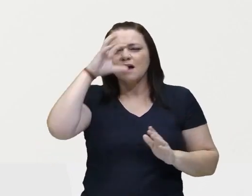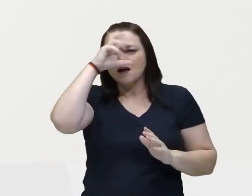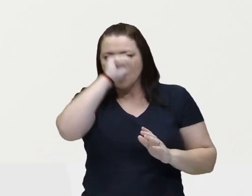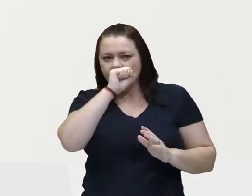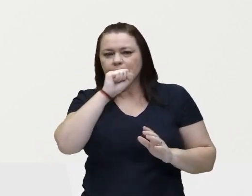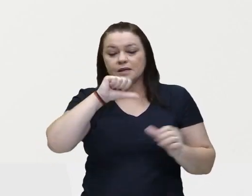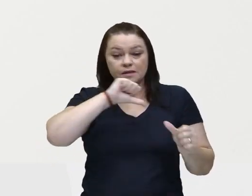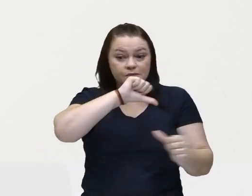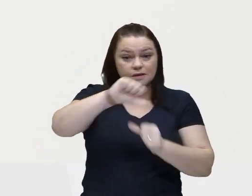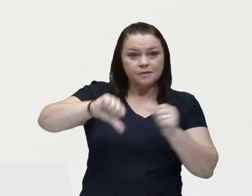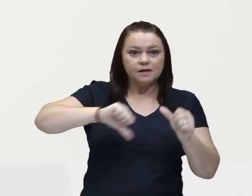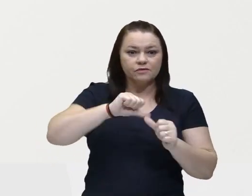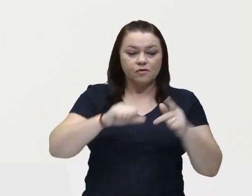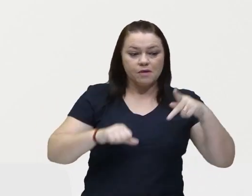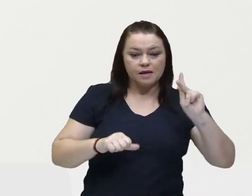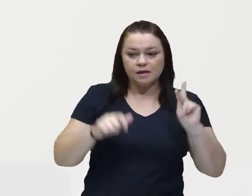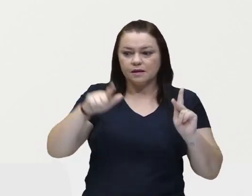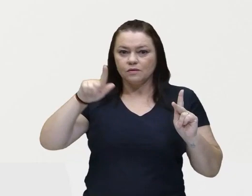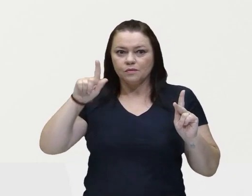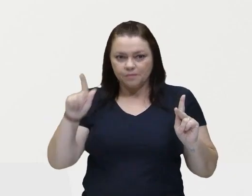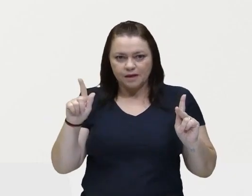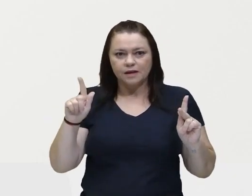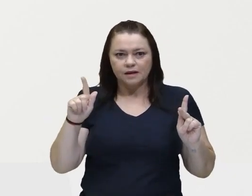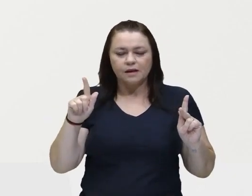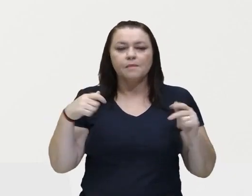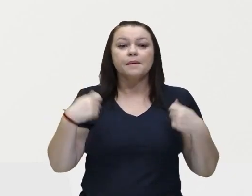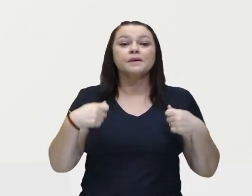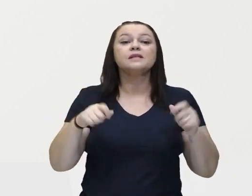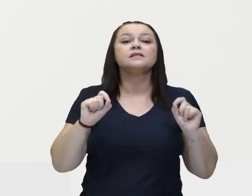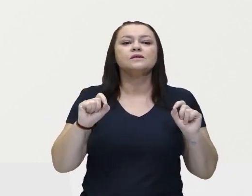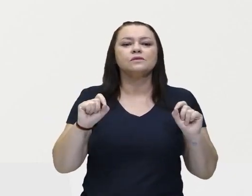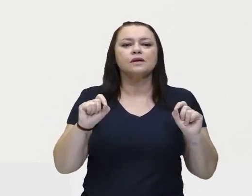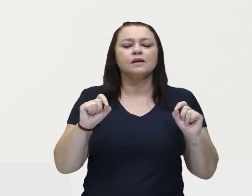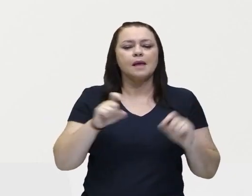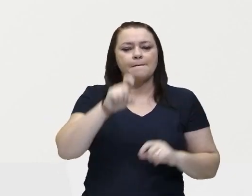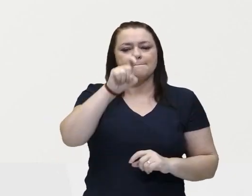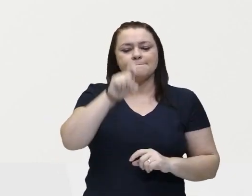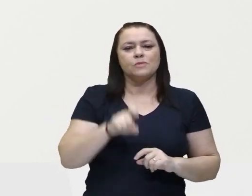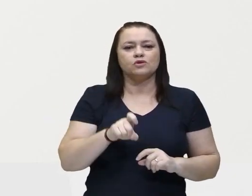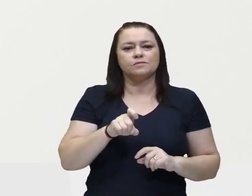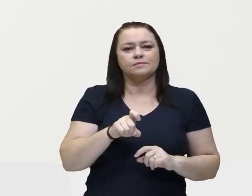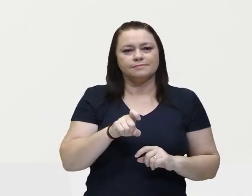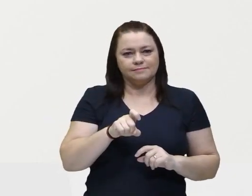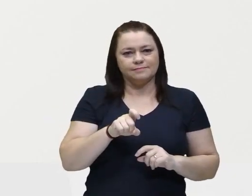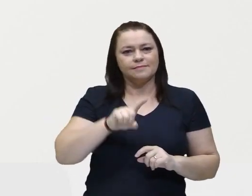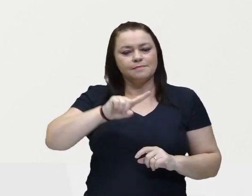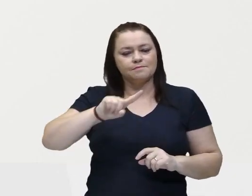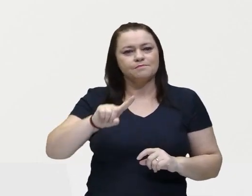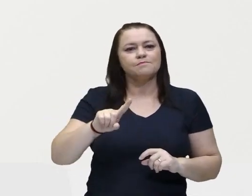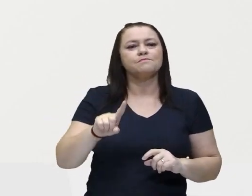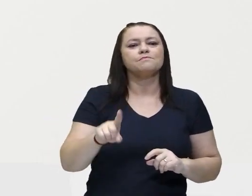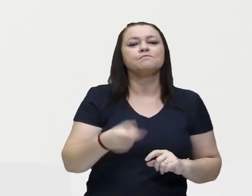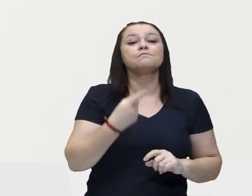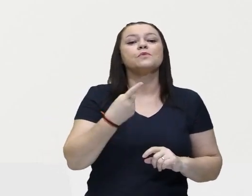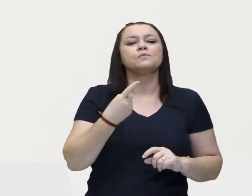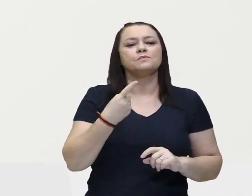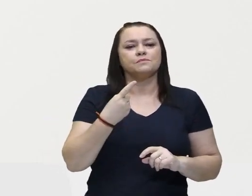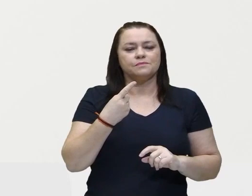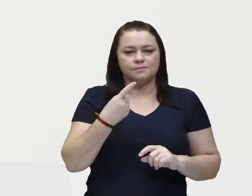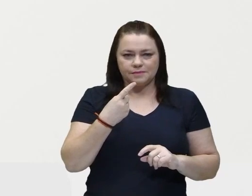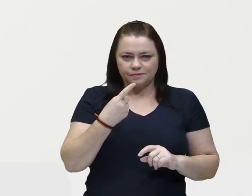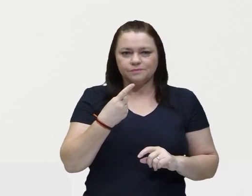Que para transformar quilos em gramas, nós temos que fazer o quê? Multiplicar o valor em quilos